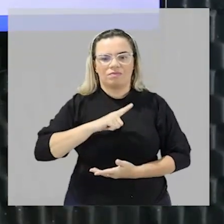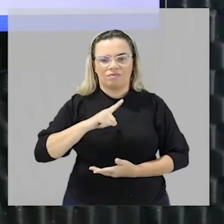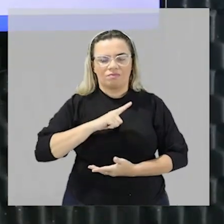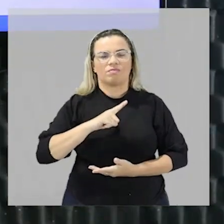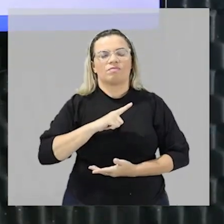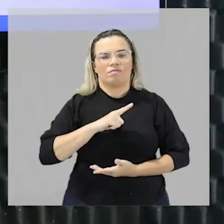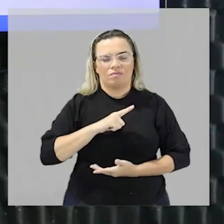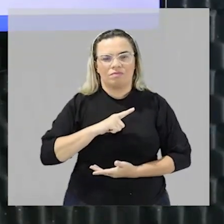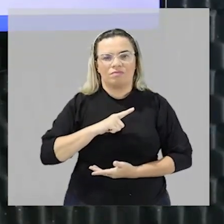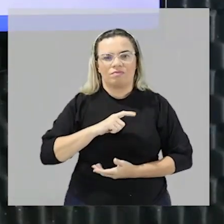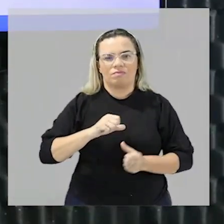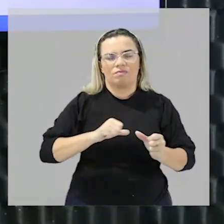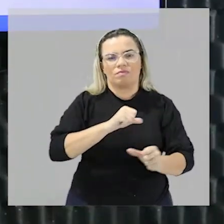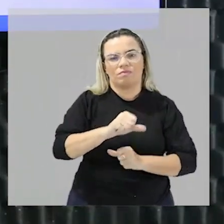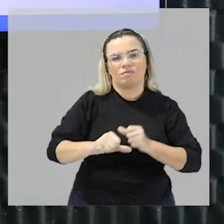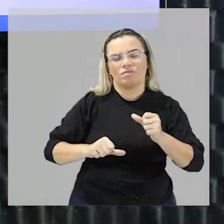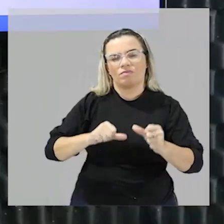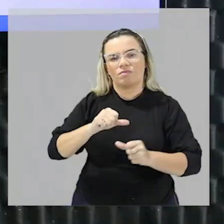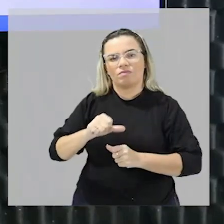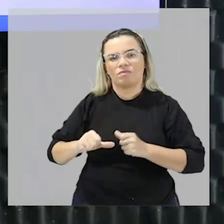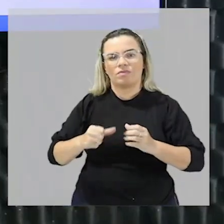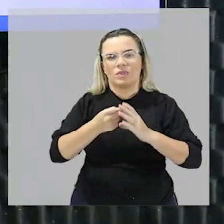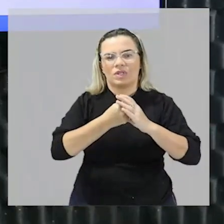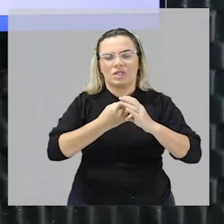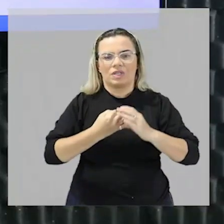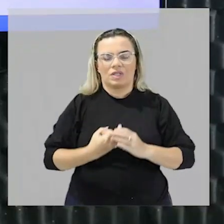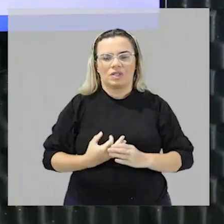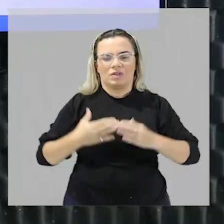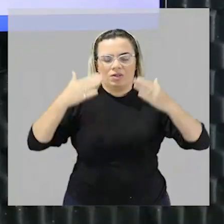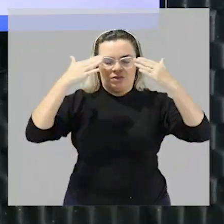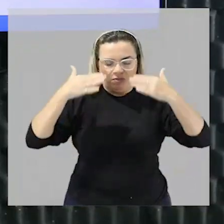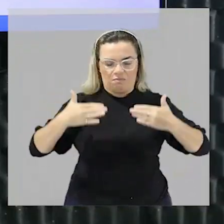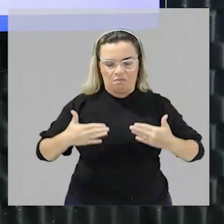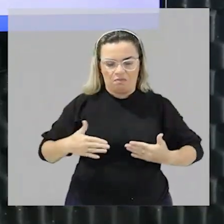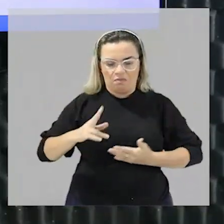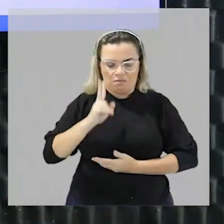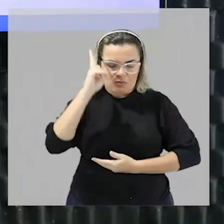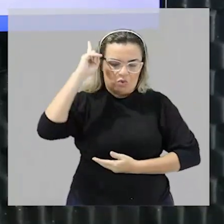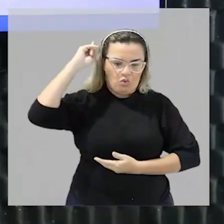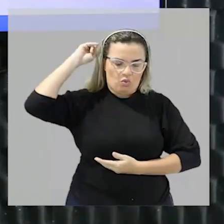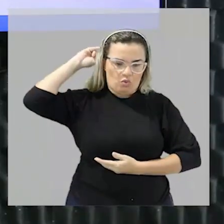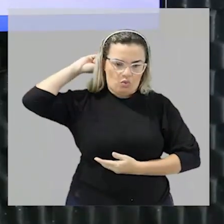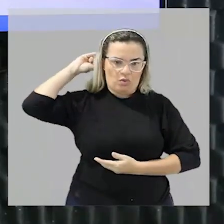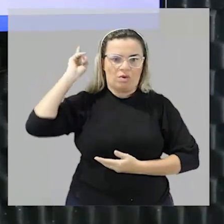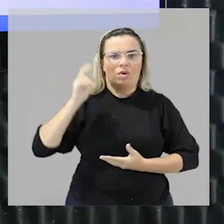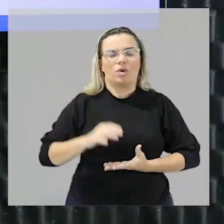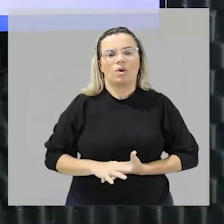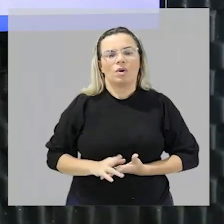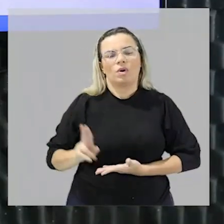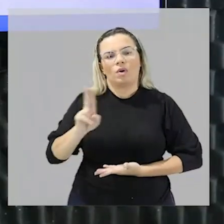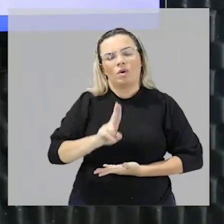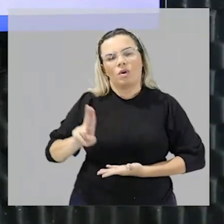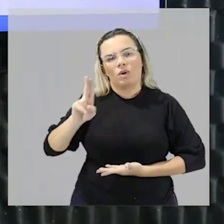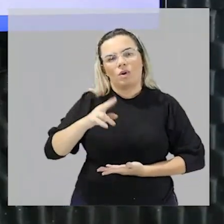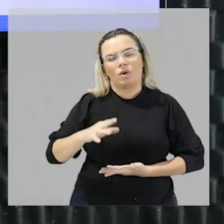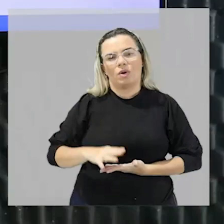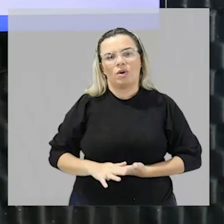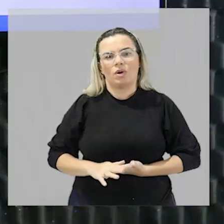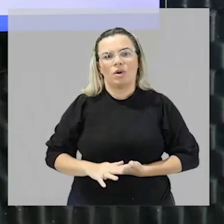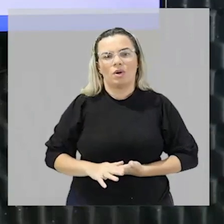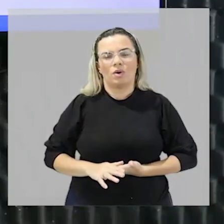simplesmente mudar aspectos físicos, como cortar o cabelo, usar